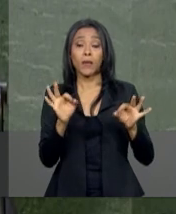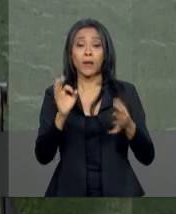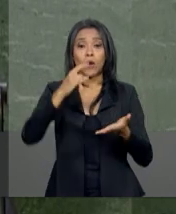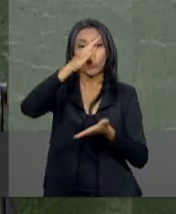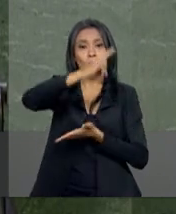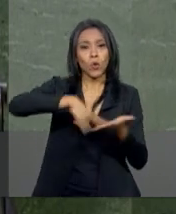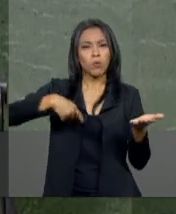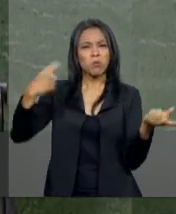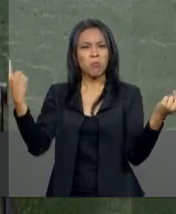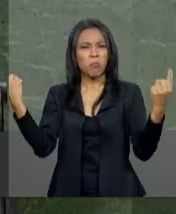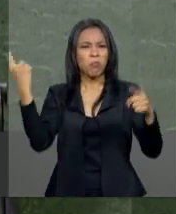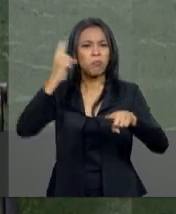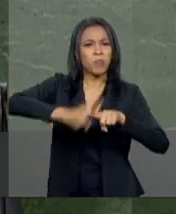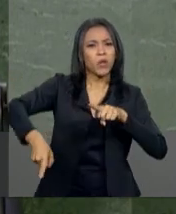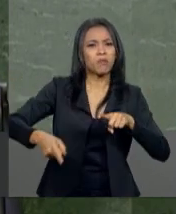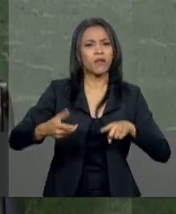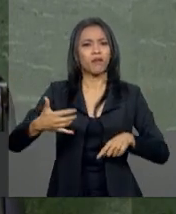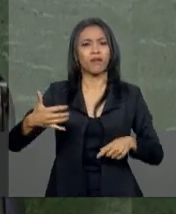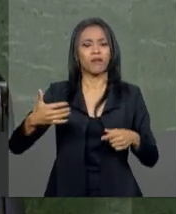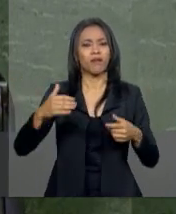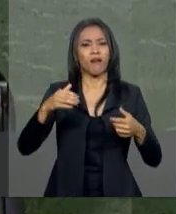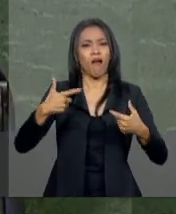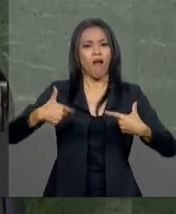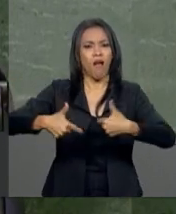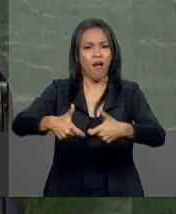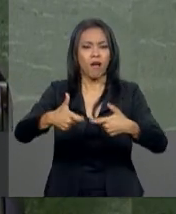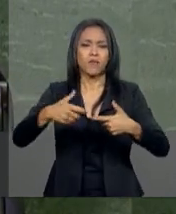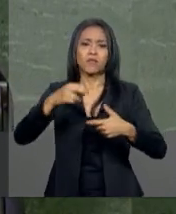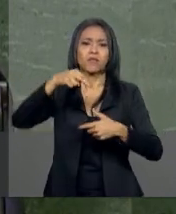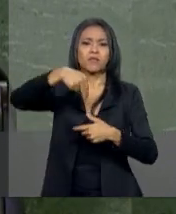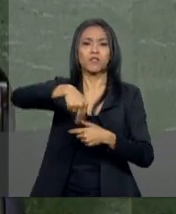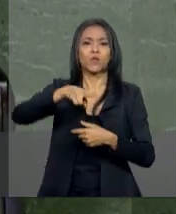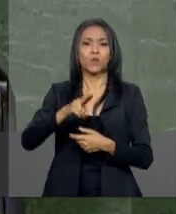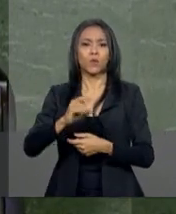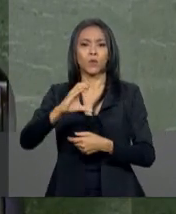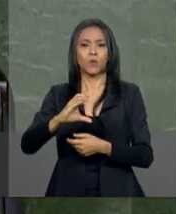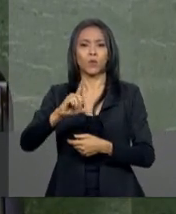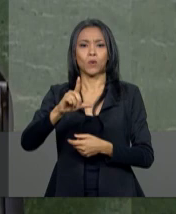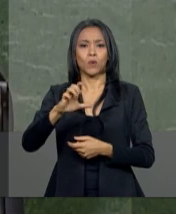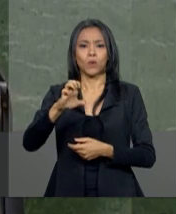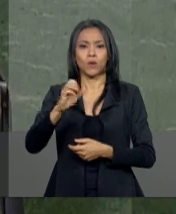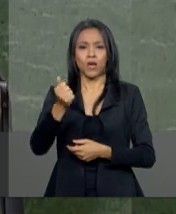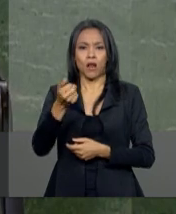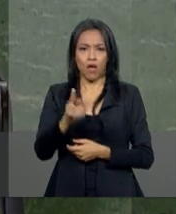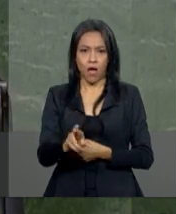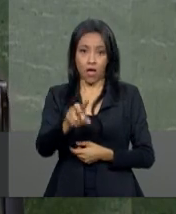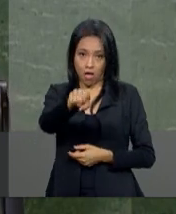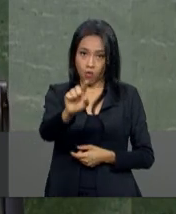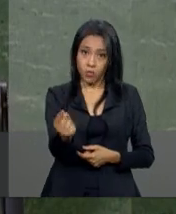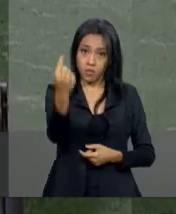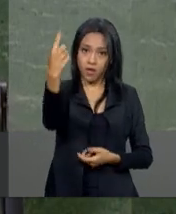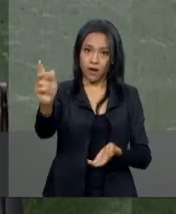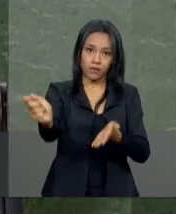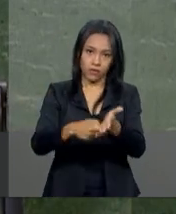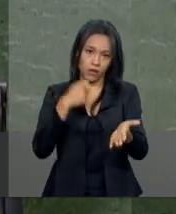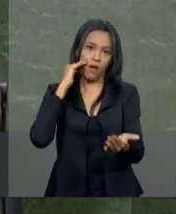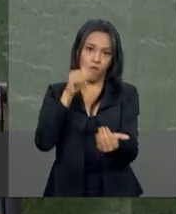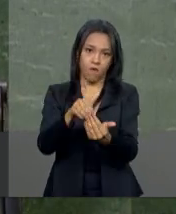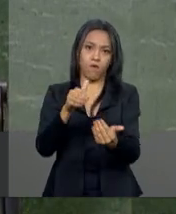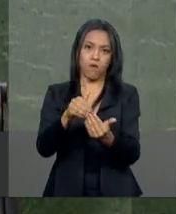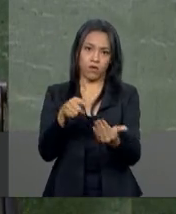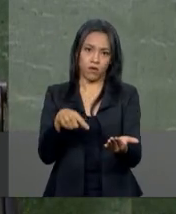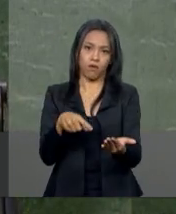nucleares eu tive a honra de ser o primeiro chefe de estado assinalou foi assim ainda que